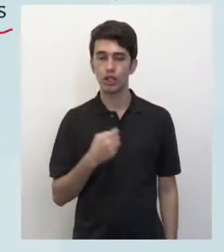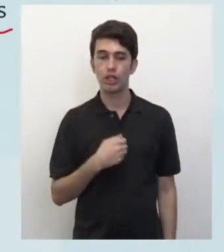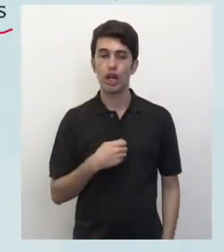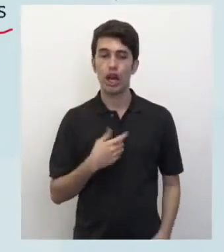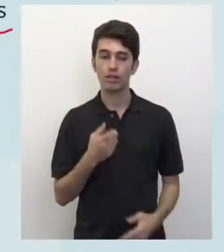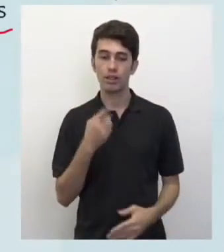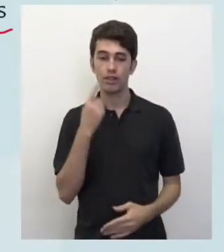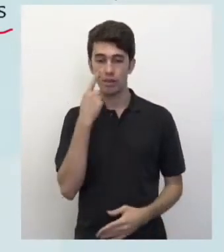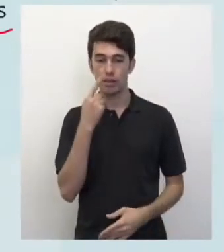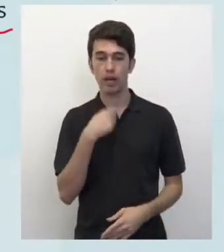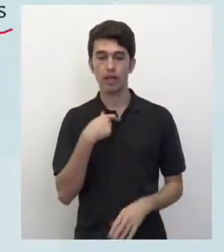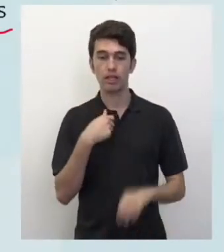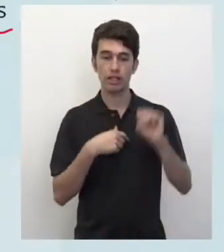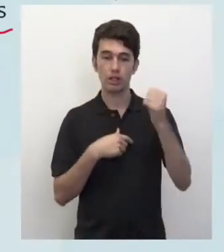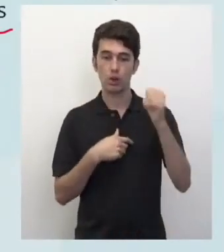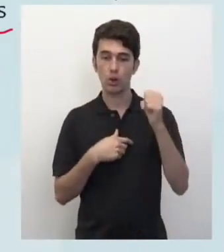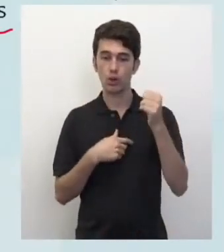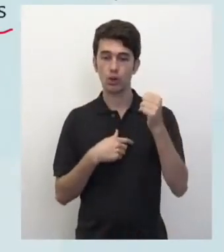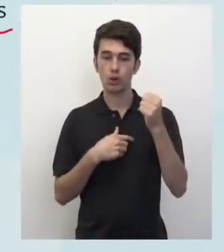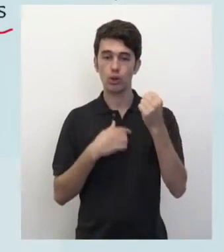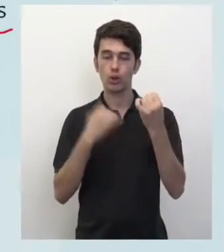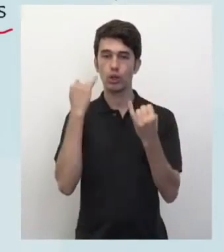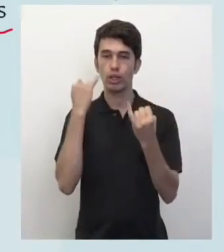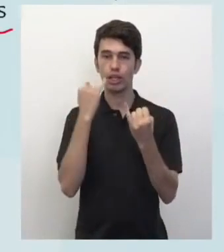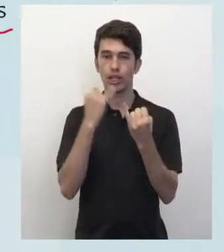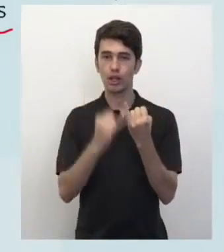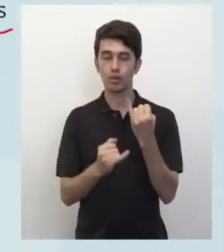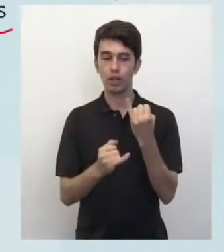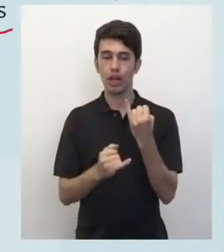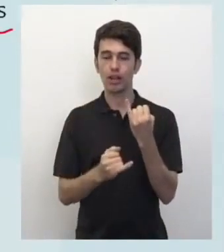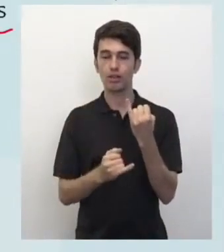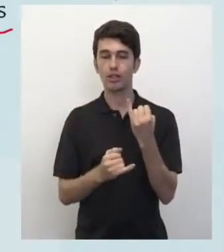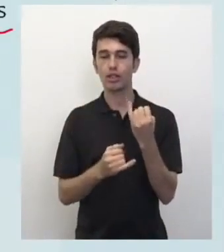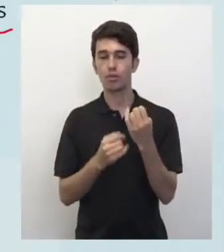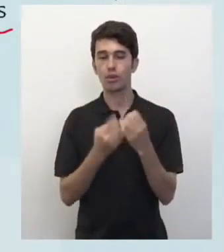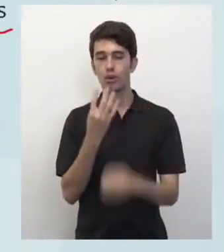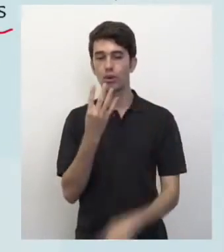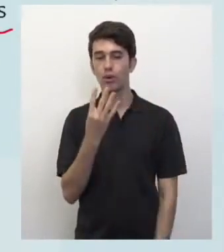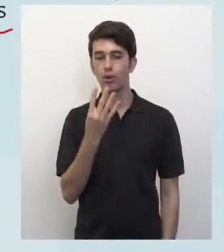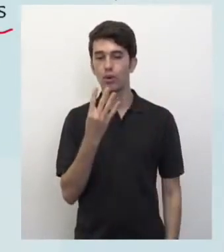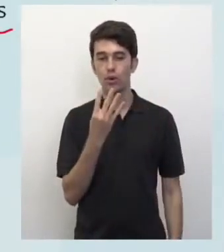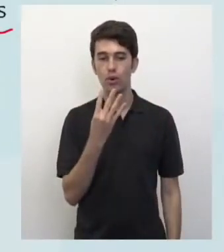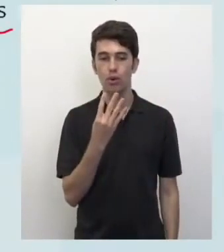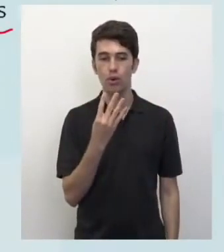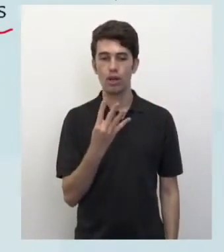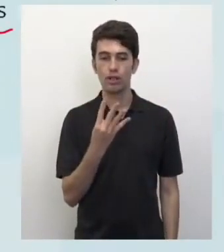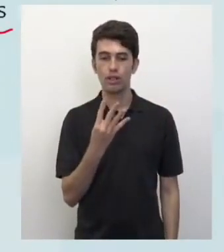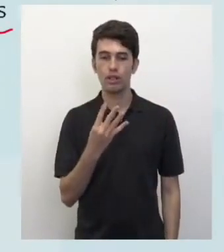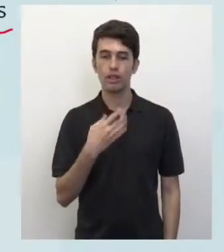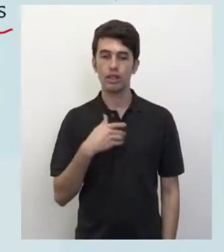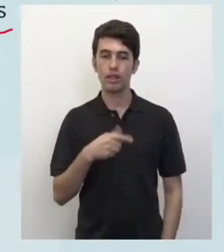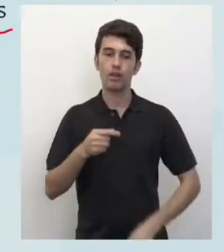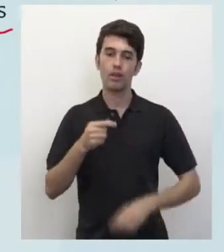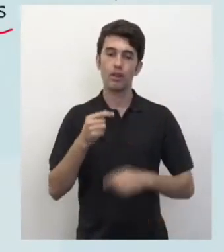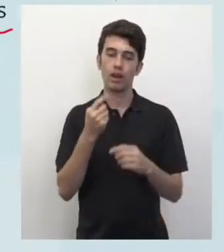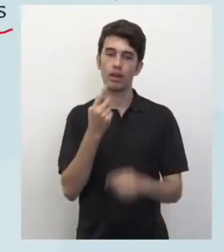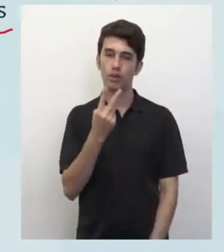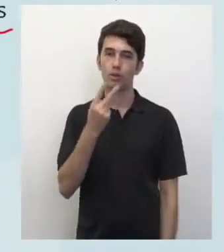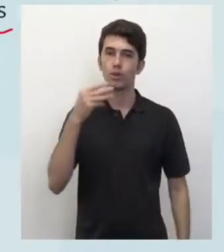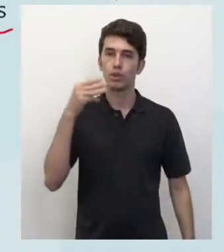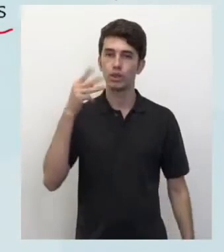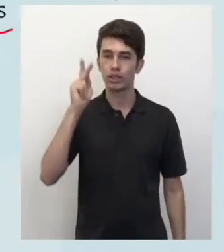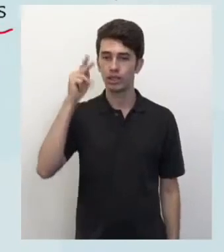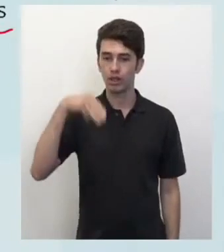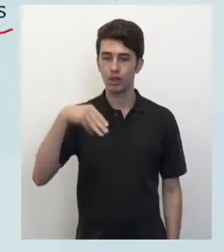8 quilômetros e dividir por quanto? Por 4. Quatro. Como o pessoal bem observou, temos aí 2 quilômetros. Ora, 2 horas e 15